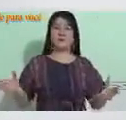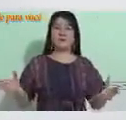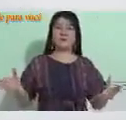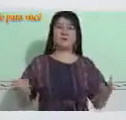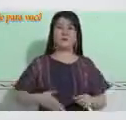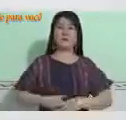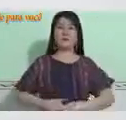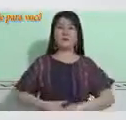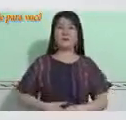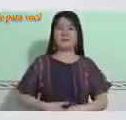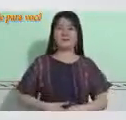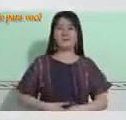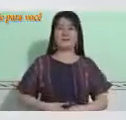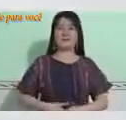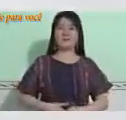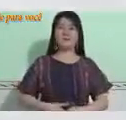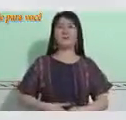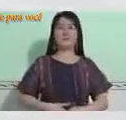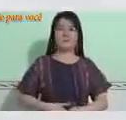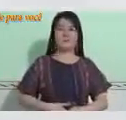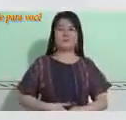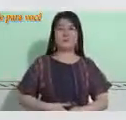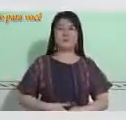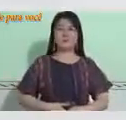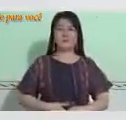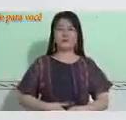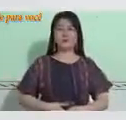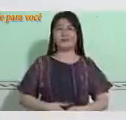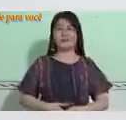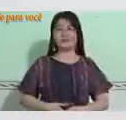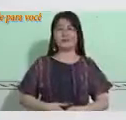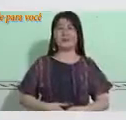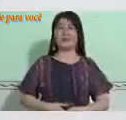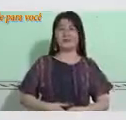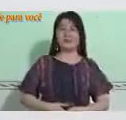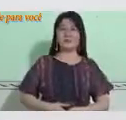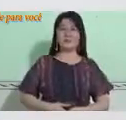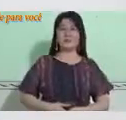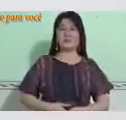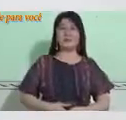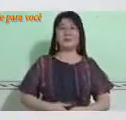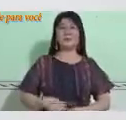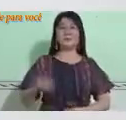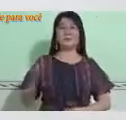causas que desencadeiam o tremor exacerbado, como uso de remédios ou ansiedade.